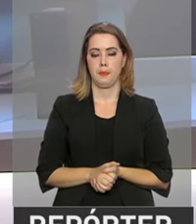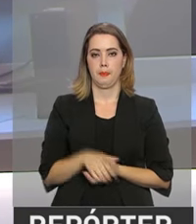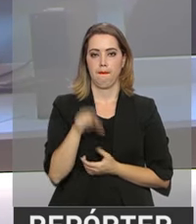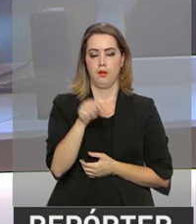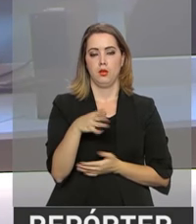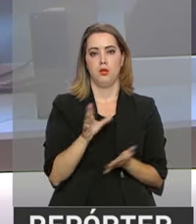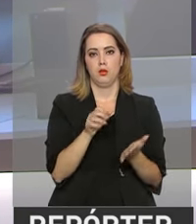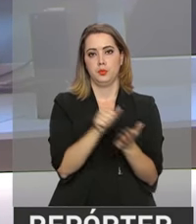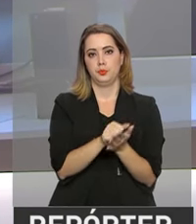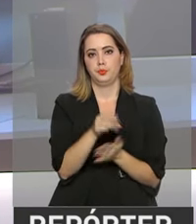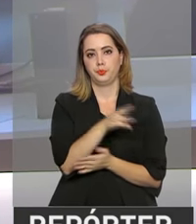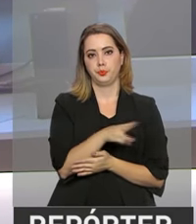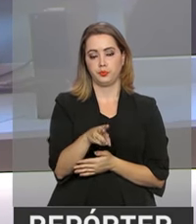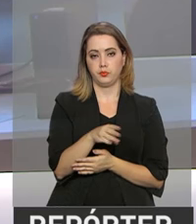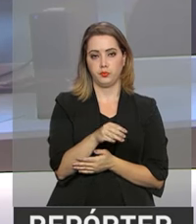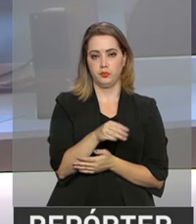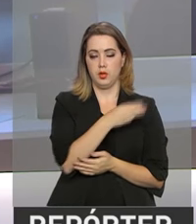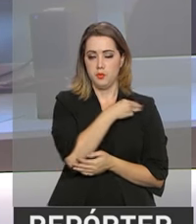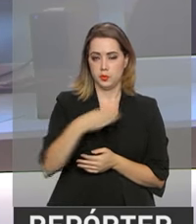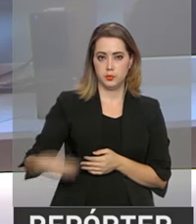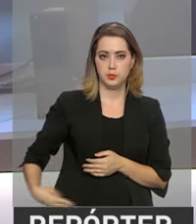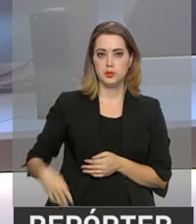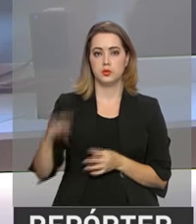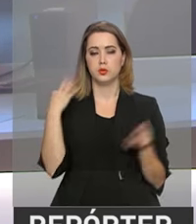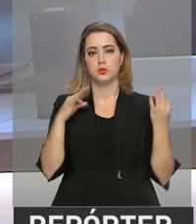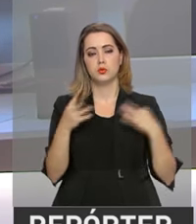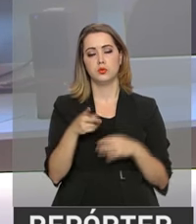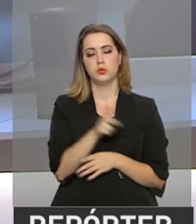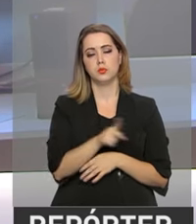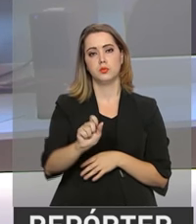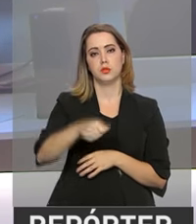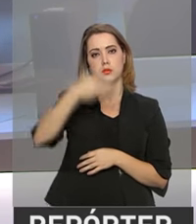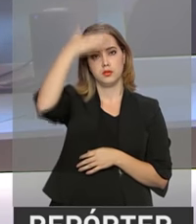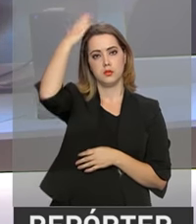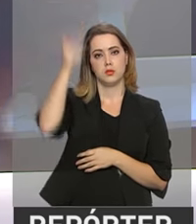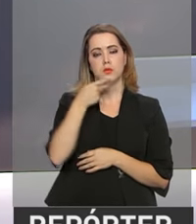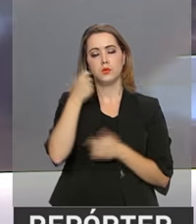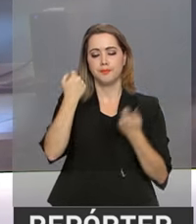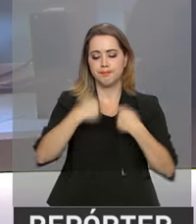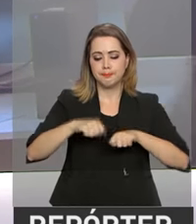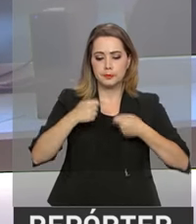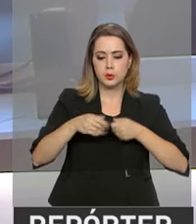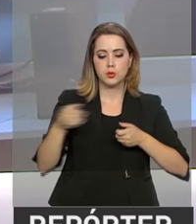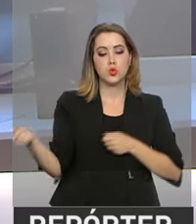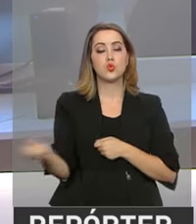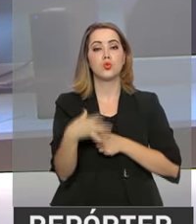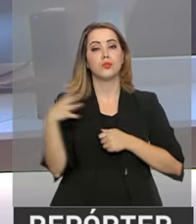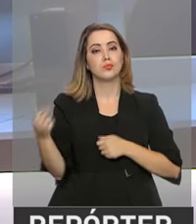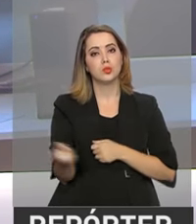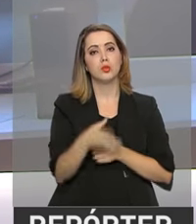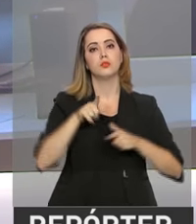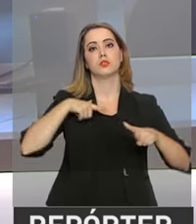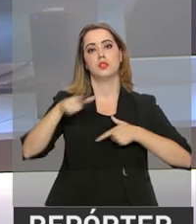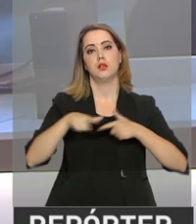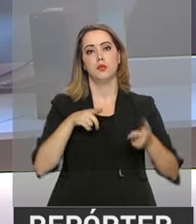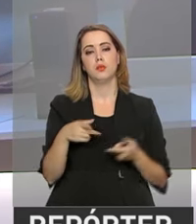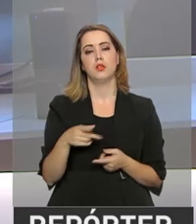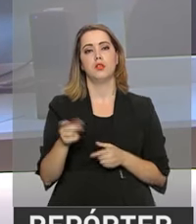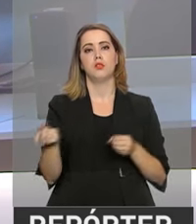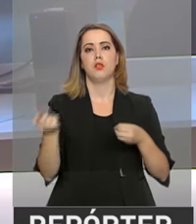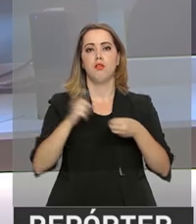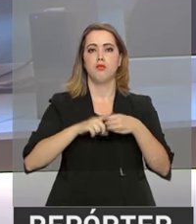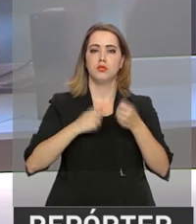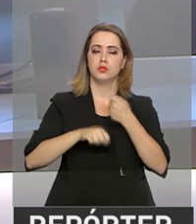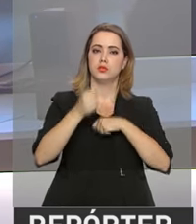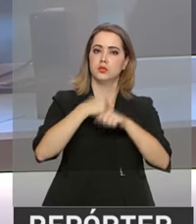ministro do Turismo, o presidente Michel Temer reconheceu a necessidade da criação de novos empregos e lembrou que a retomada do crescimento econômico passa